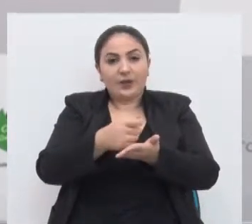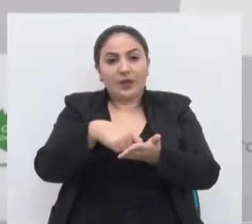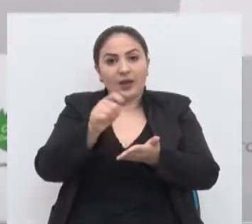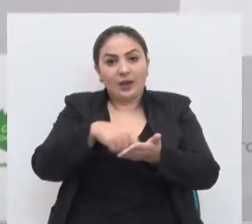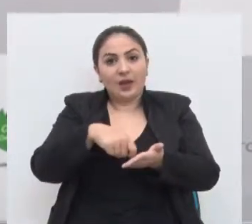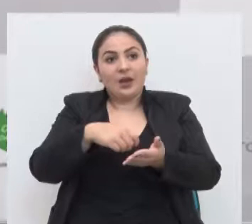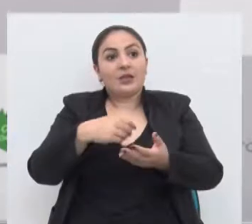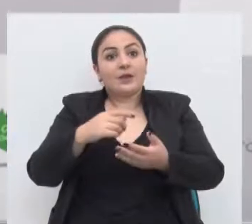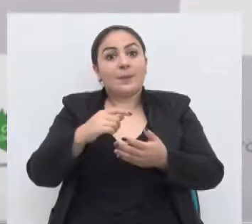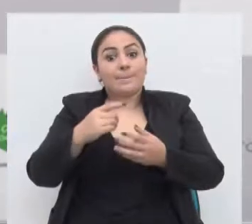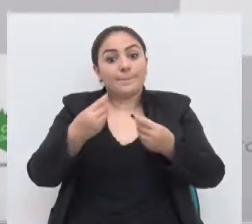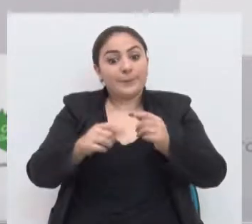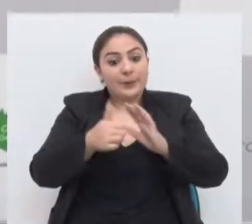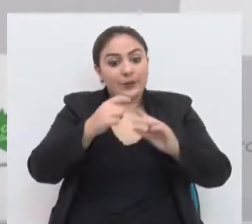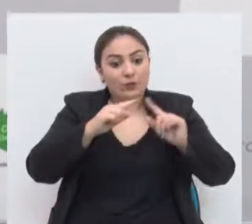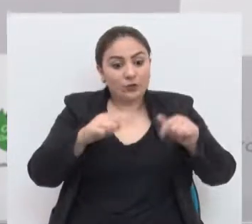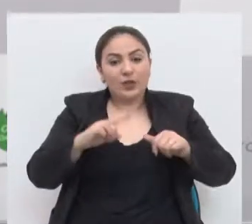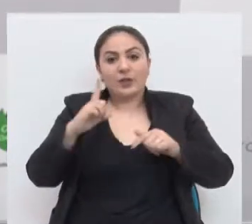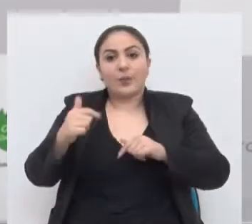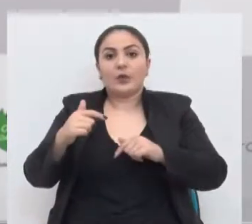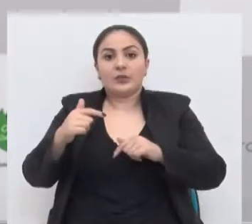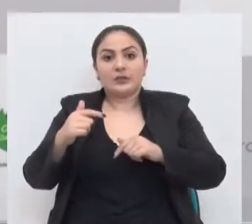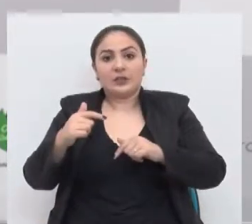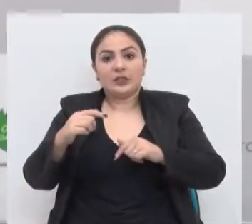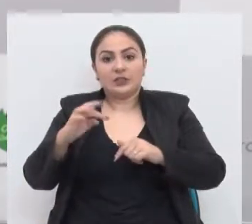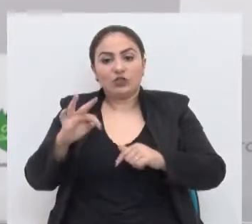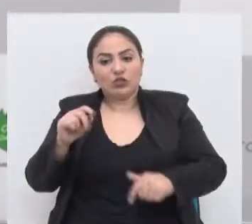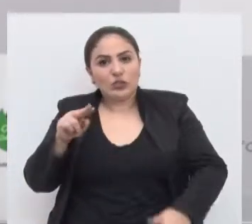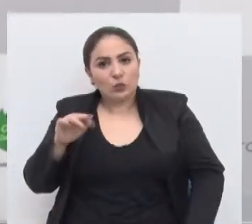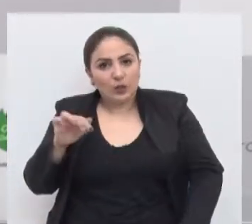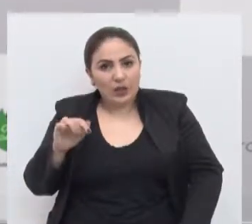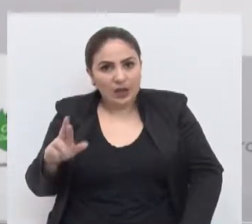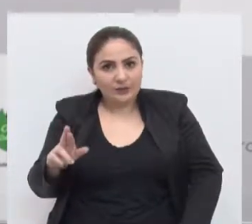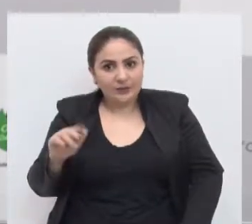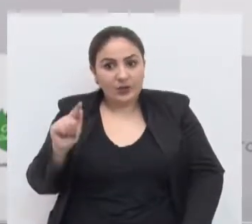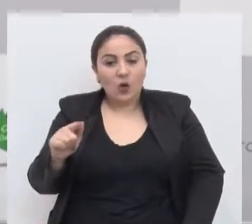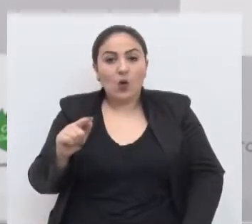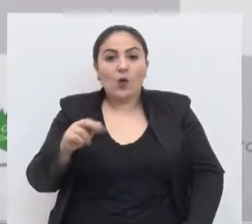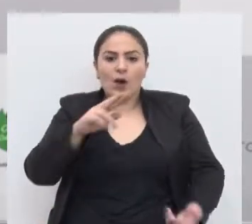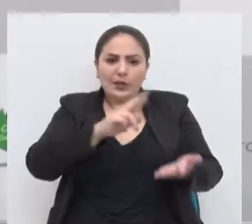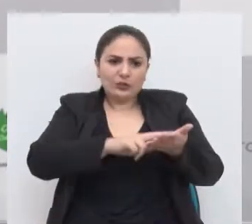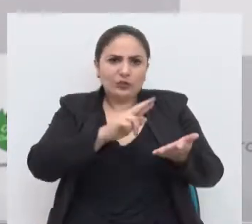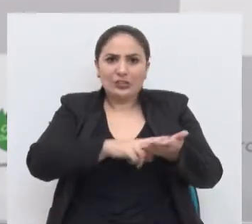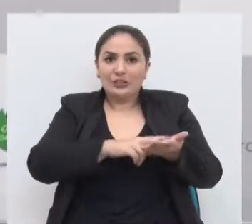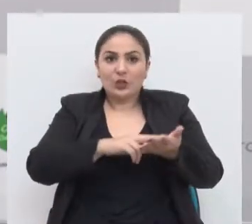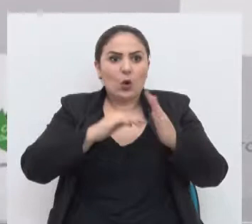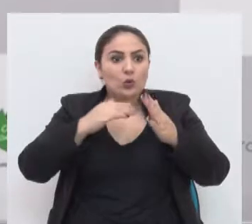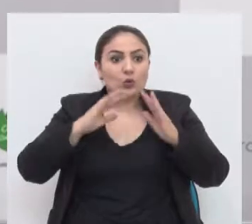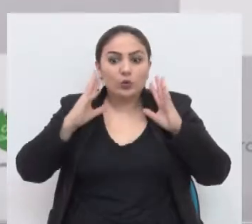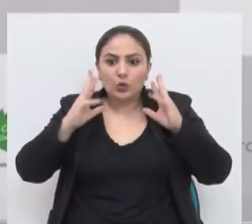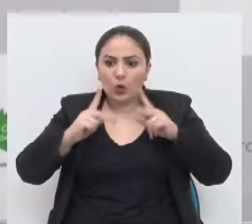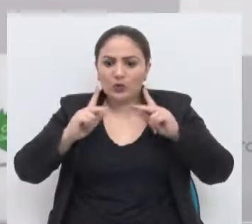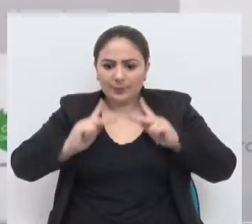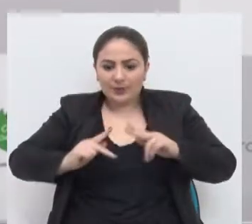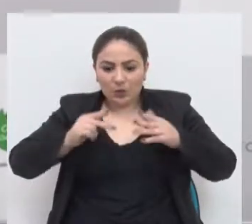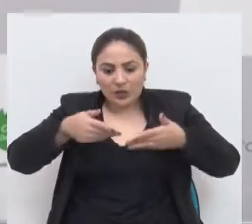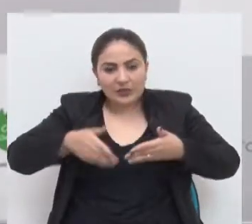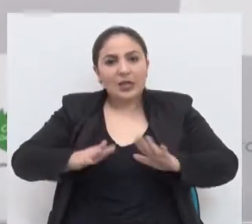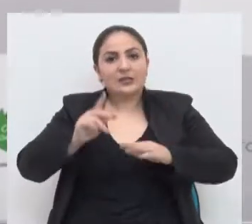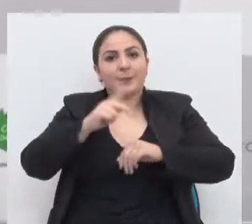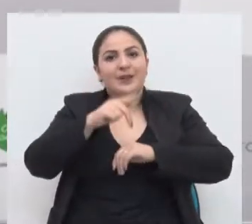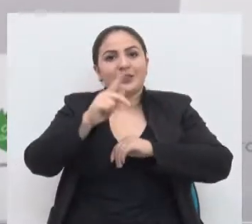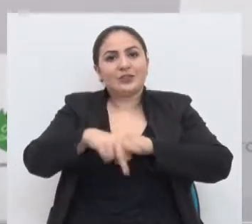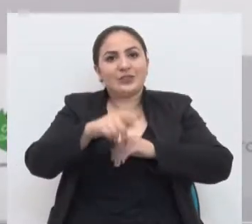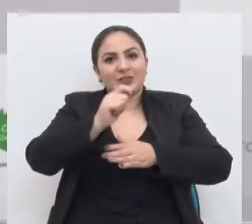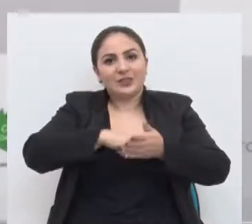como titular do cartório. O Registro Civil, ele registra todas as pessoas nascidas em Passo